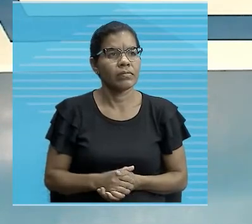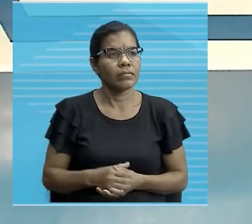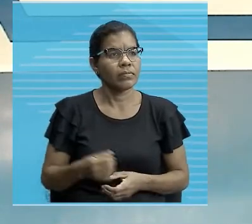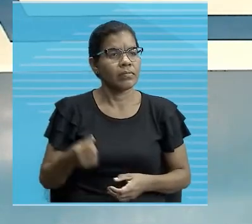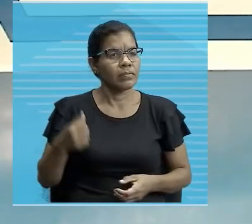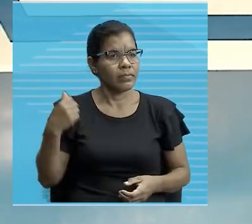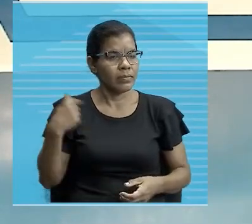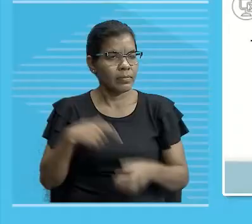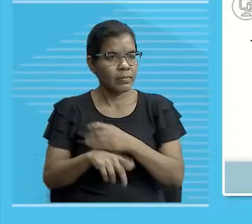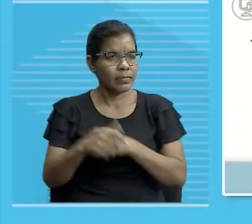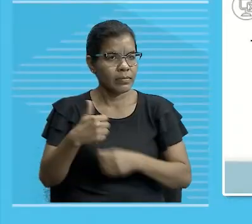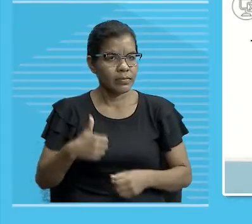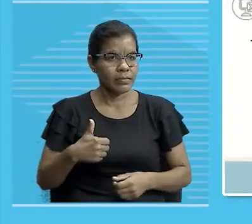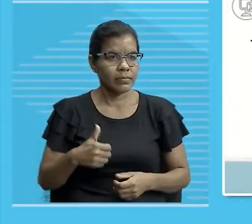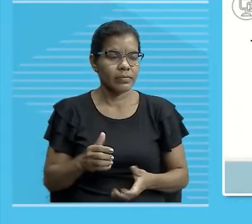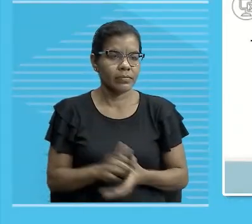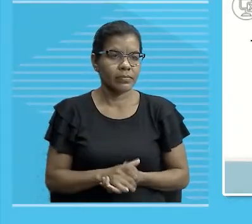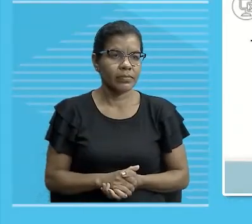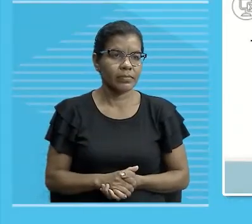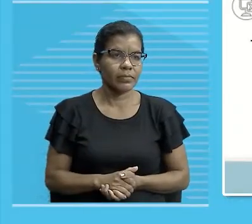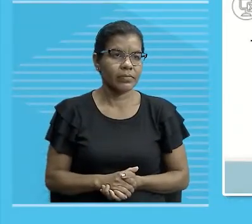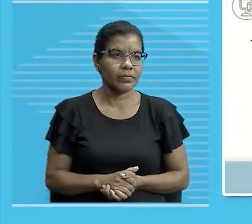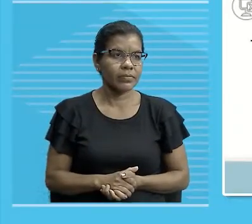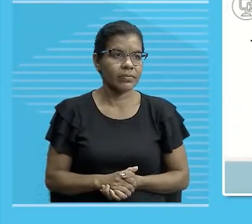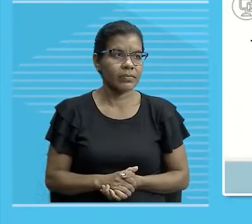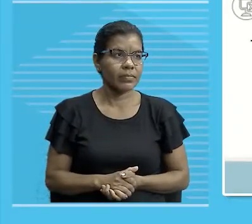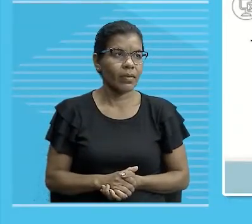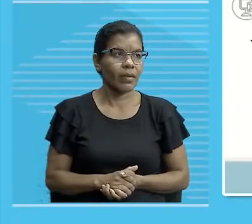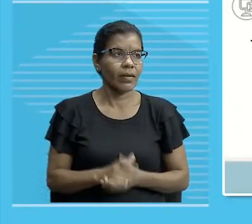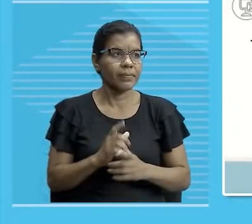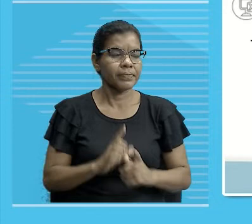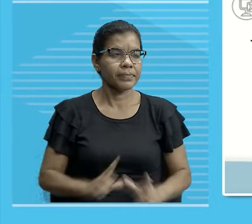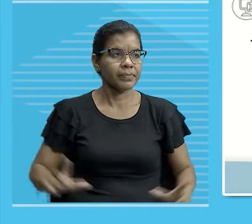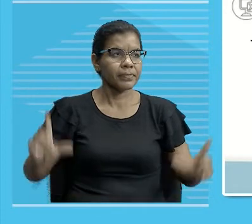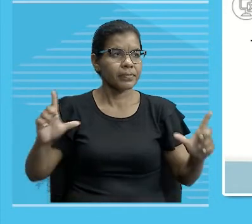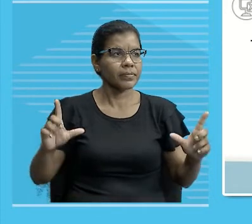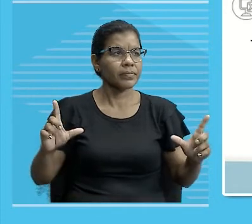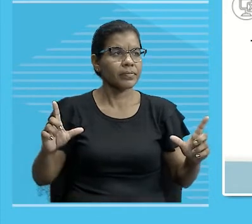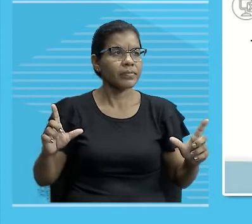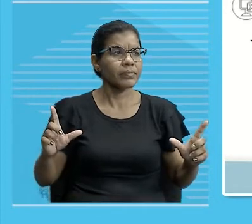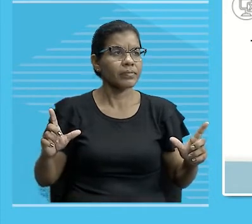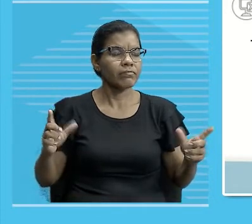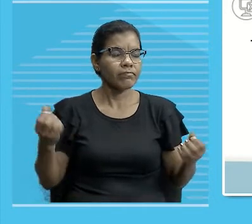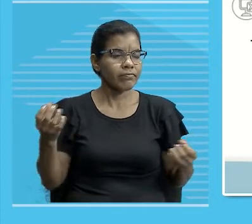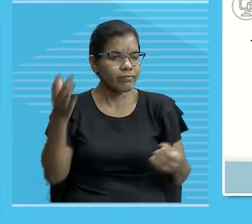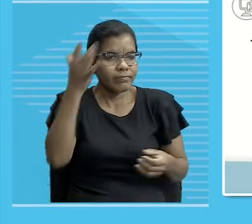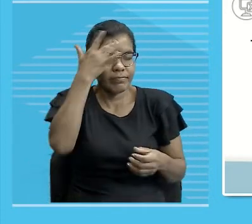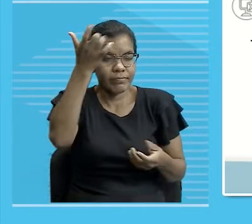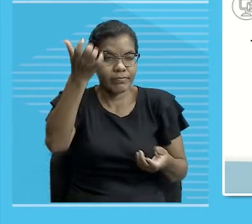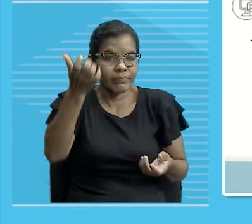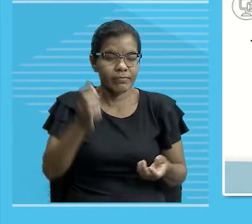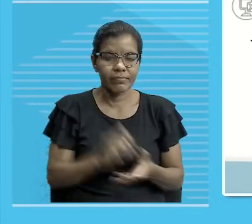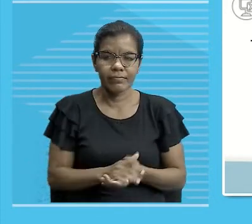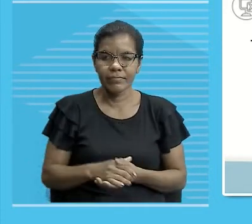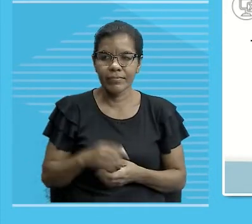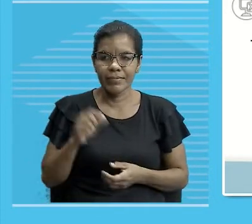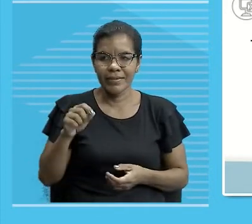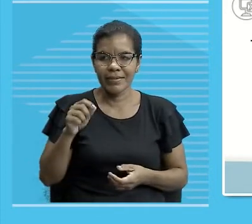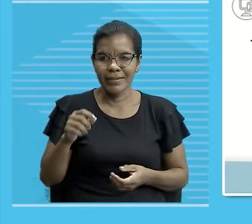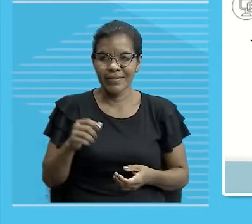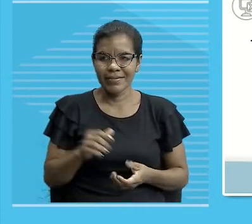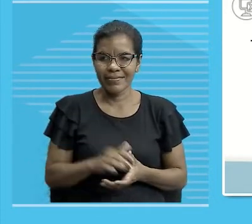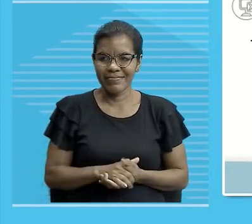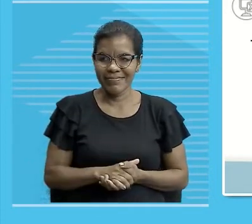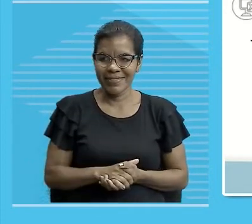nossas questõezinhas, eu dou um tempo para vocês. Primeira na tela, por favor. Essa é fácil, que são benzodiazepínicos. Só estou perguntando